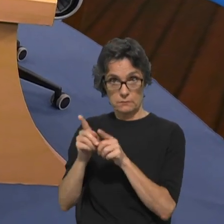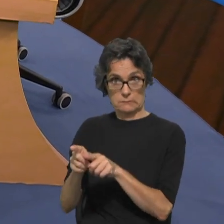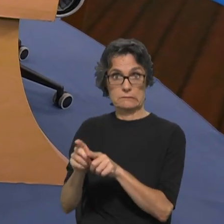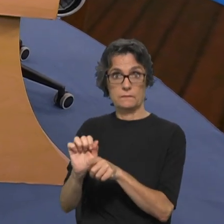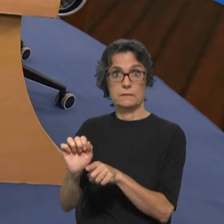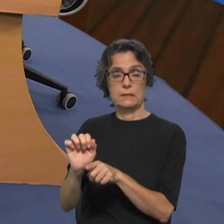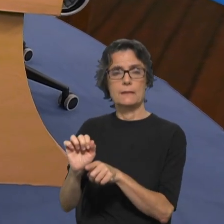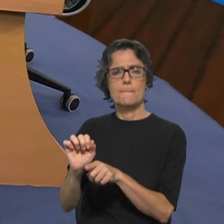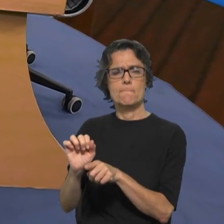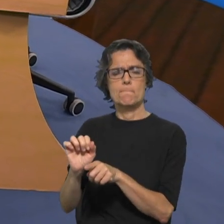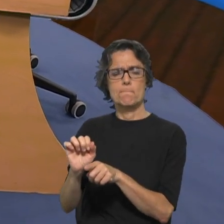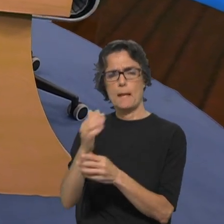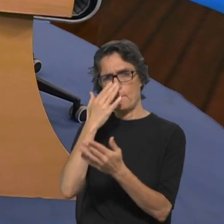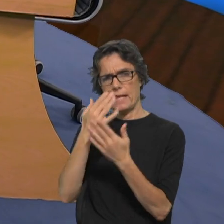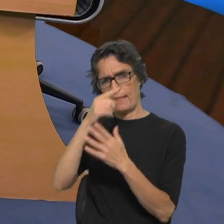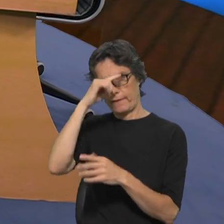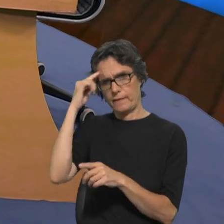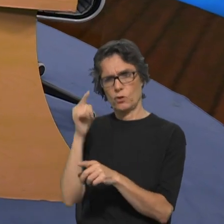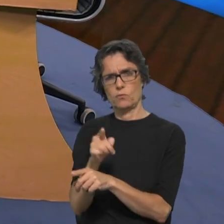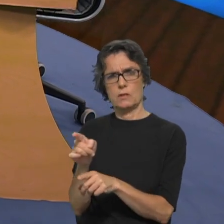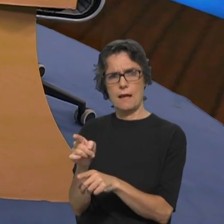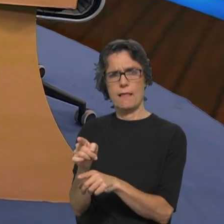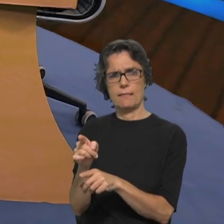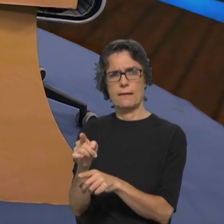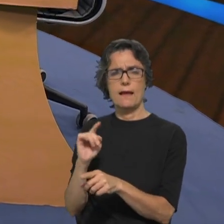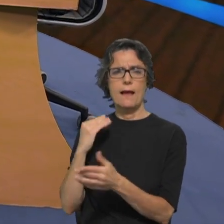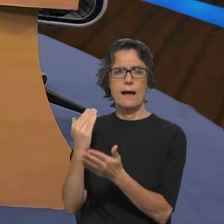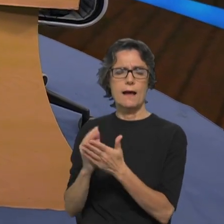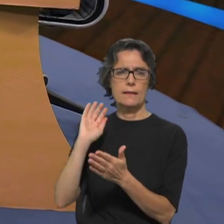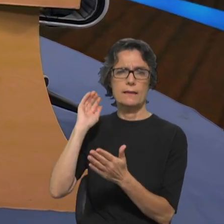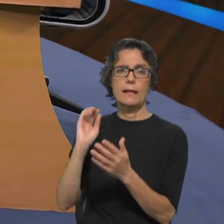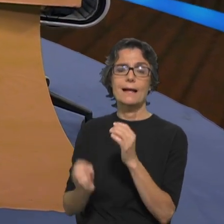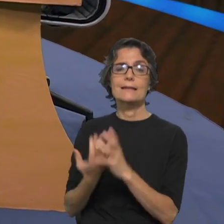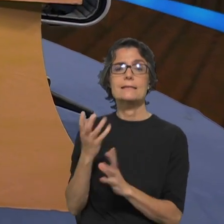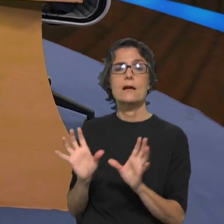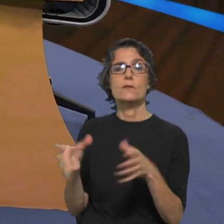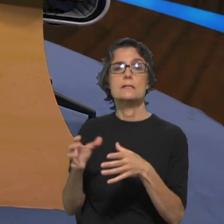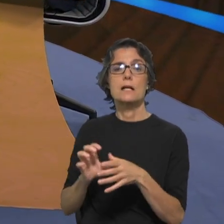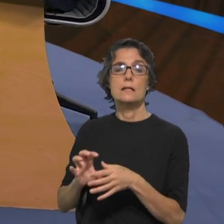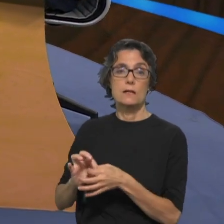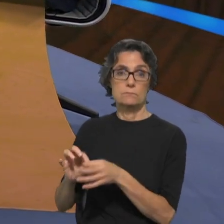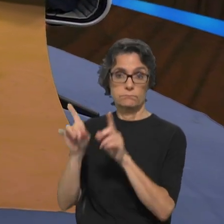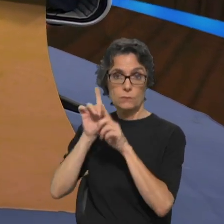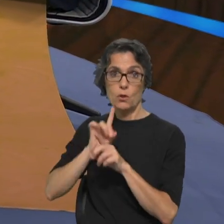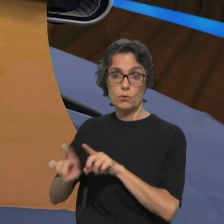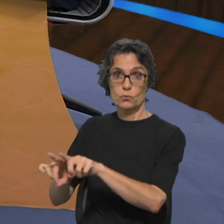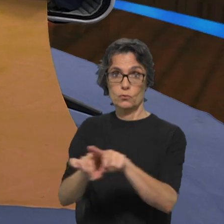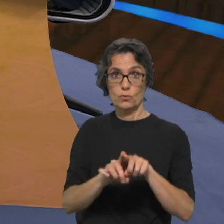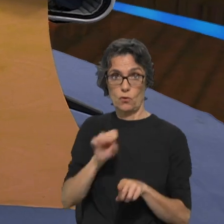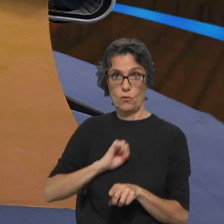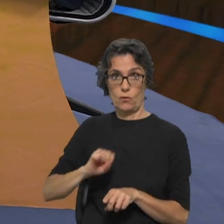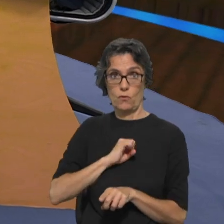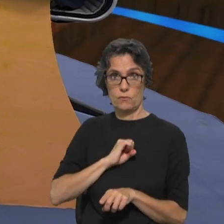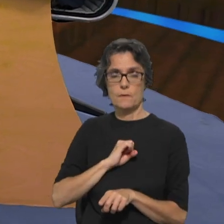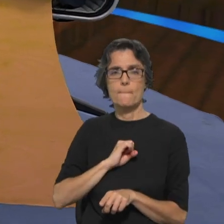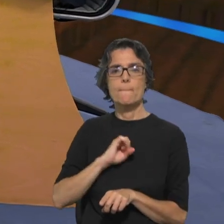vicissitudes, chegamos à constituição da nossa congregação. Uma das vicissitudes que eu creio que é muito interessante,